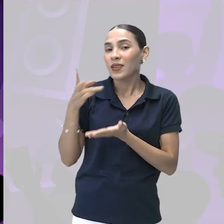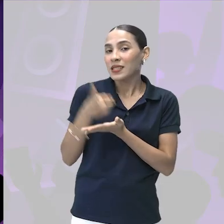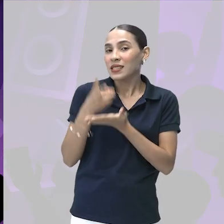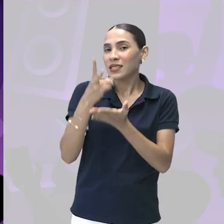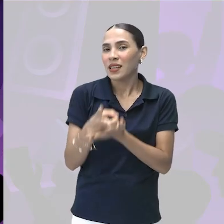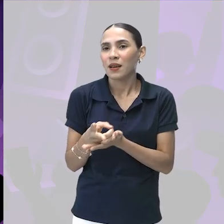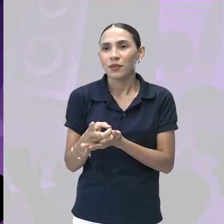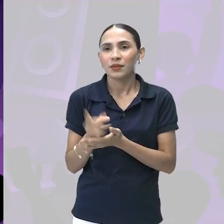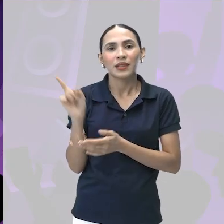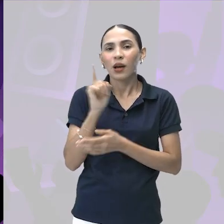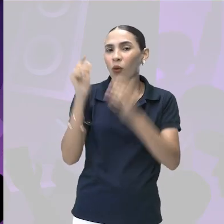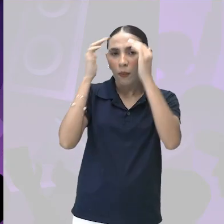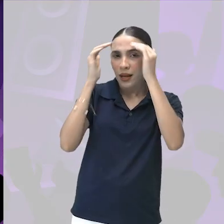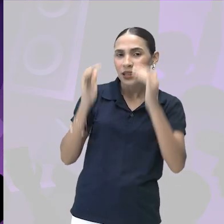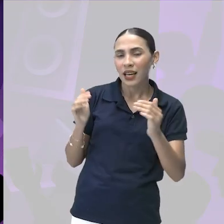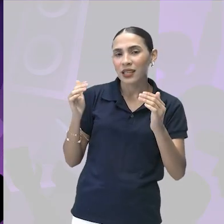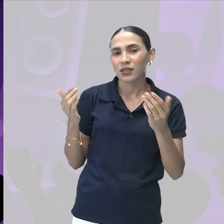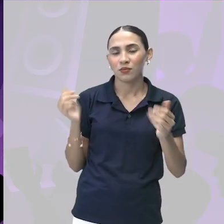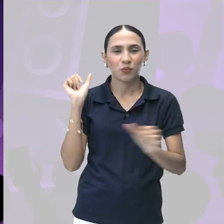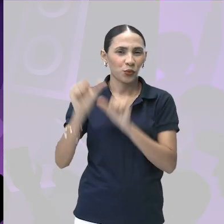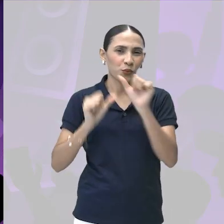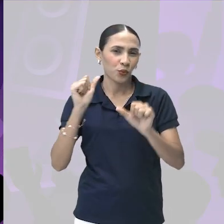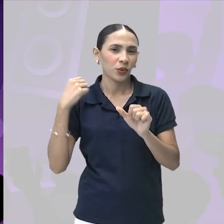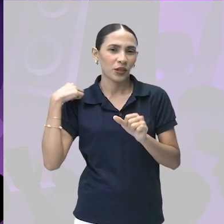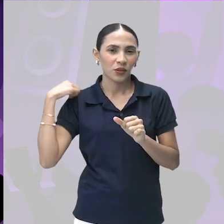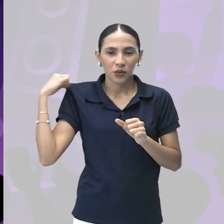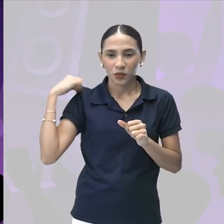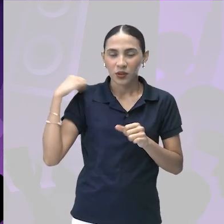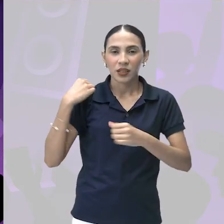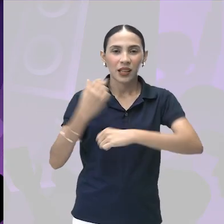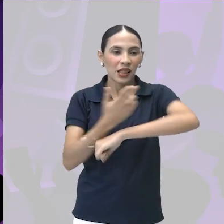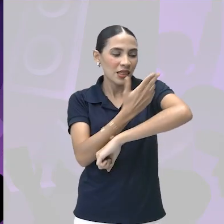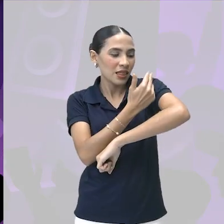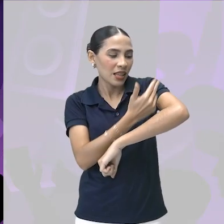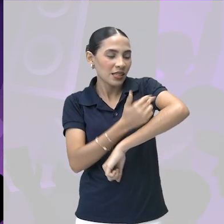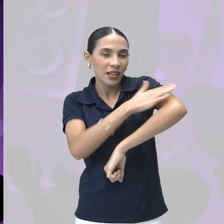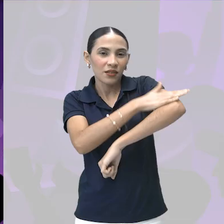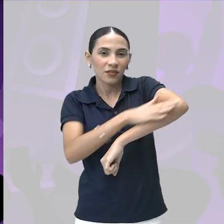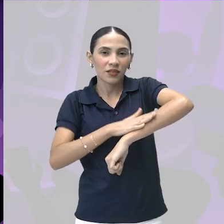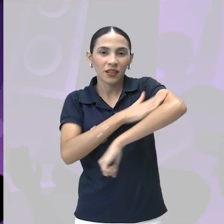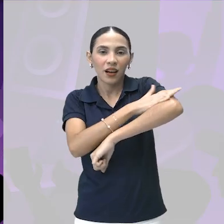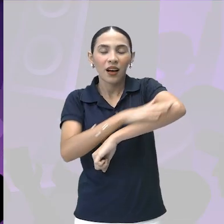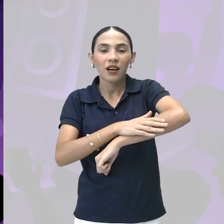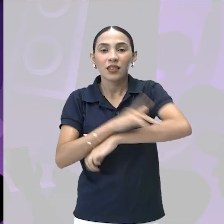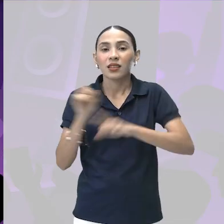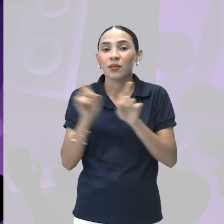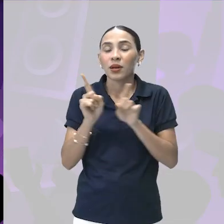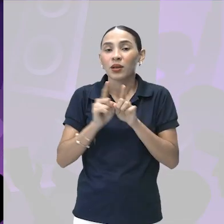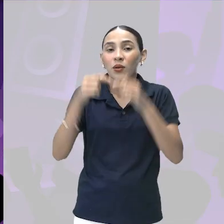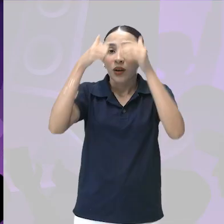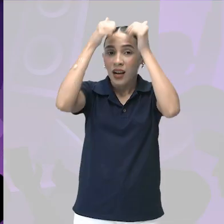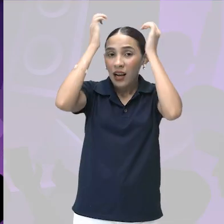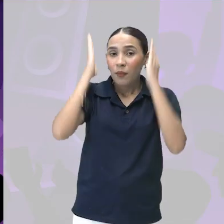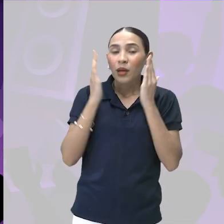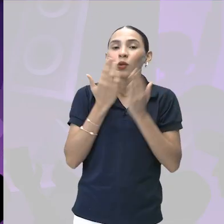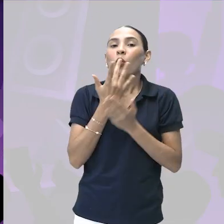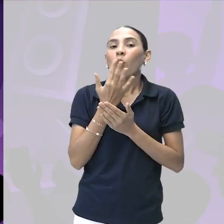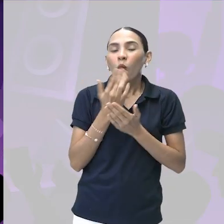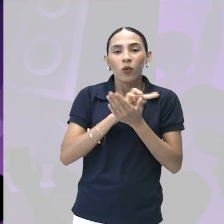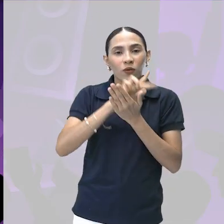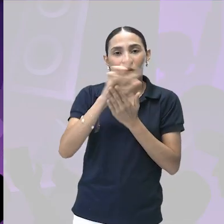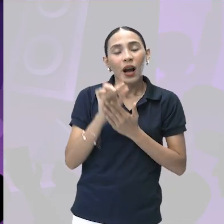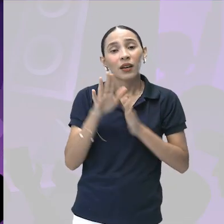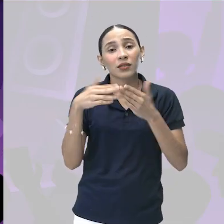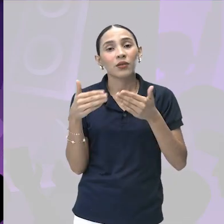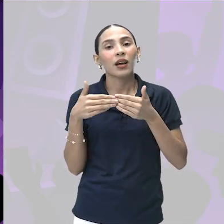são rebeldes, né? Hoje tem um outro estilo, os jovens usam bastante tatuagem também, usam cabelo coloridos atualmente.